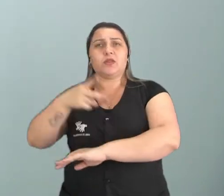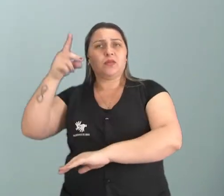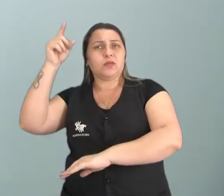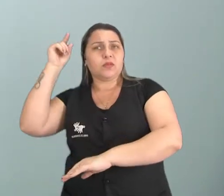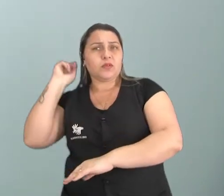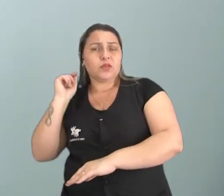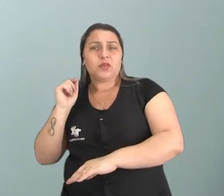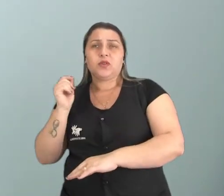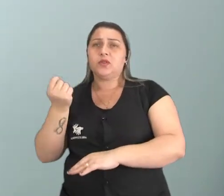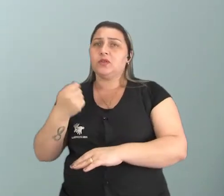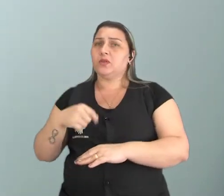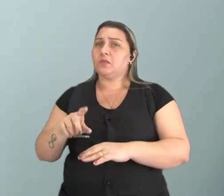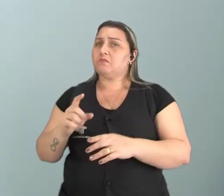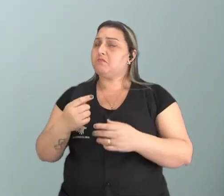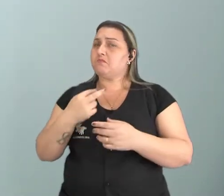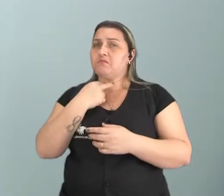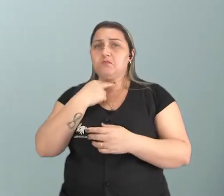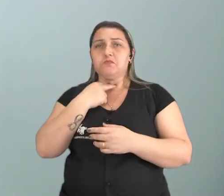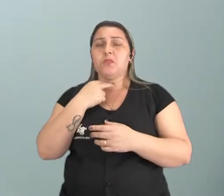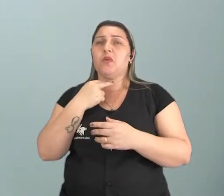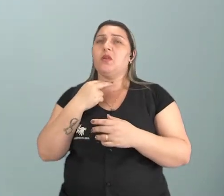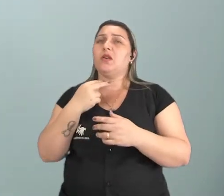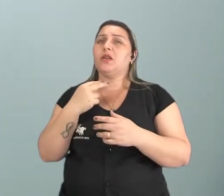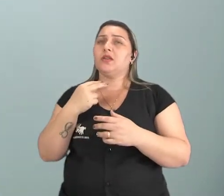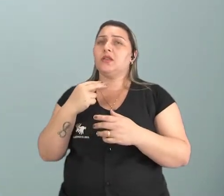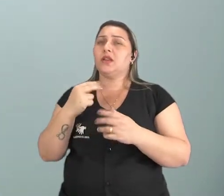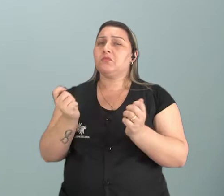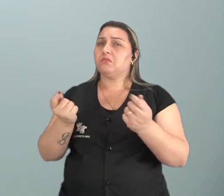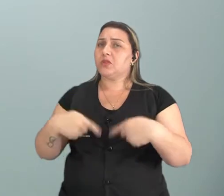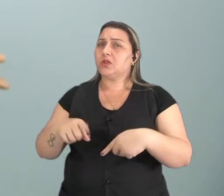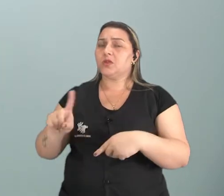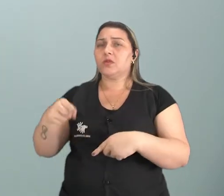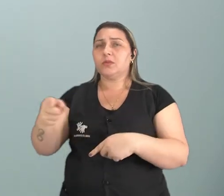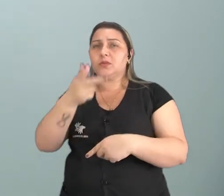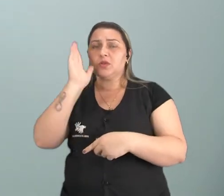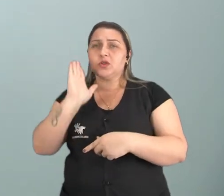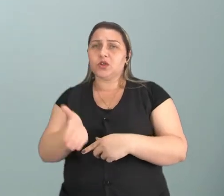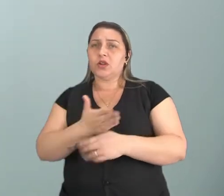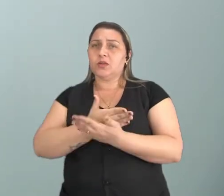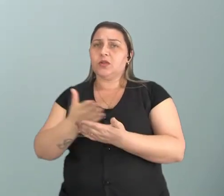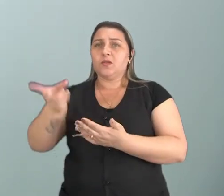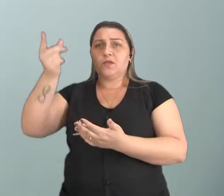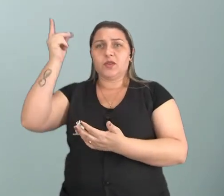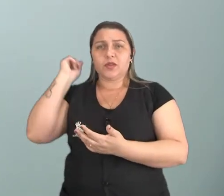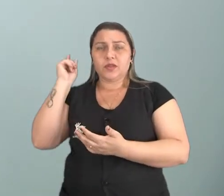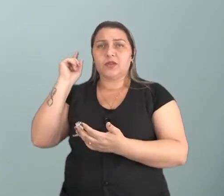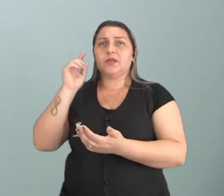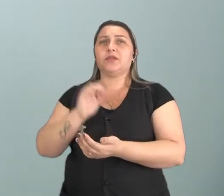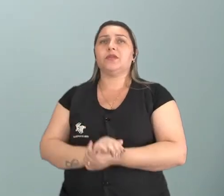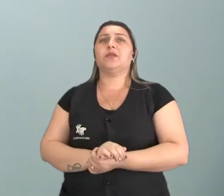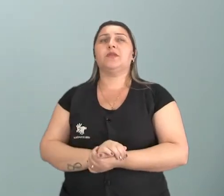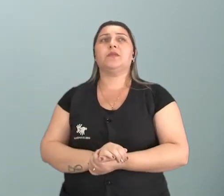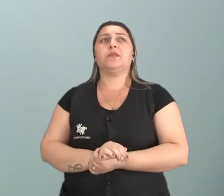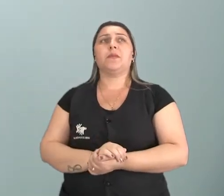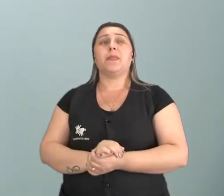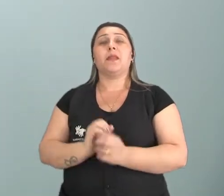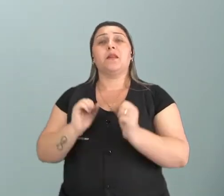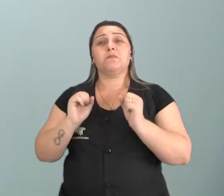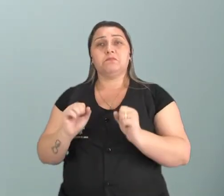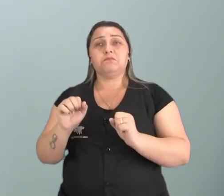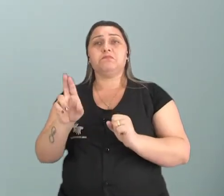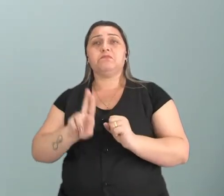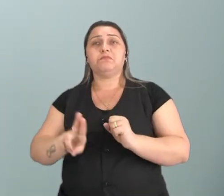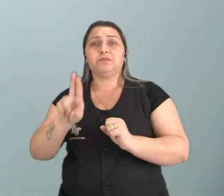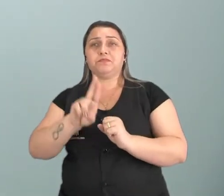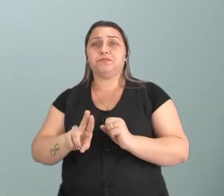que os iniciantes não possam testar os avançados e que os avançados não possam fazer os movimentos de iniciantes. Mas é em questão